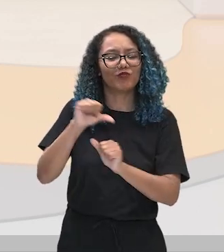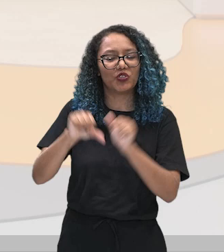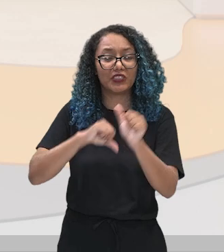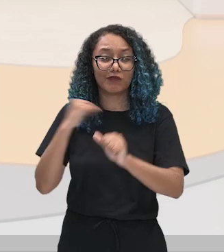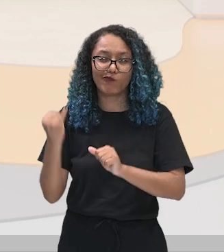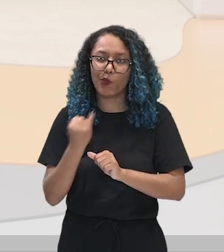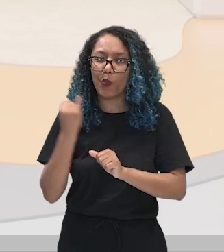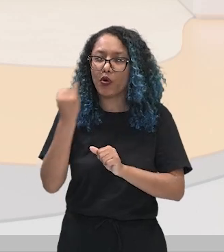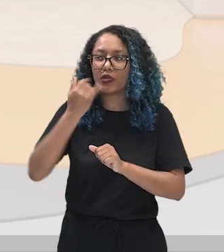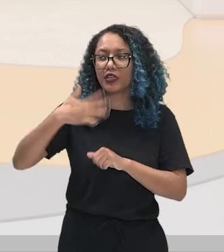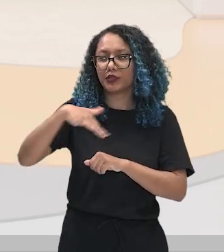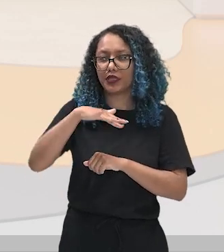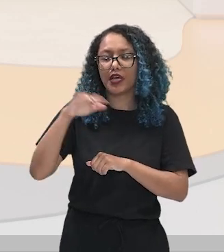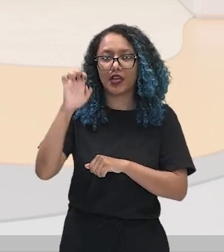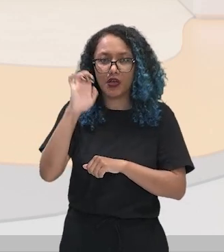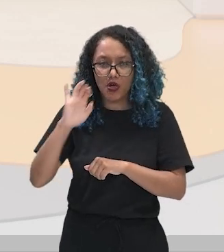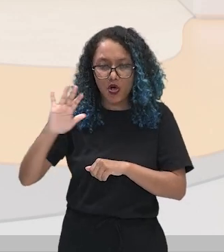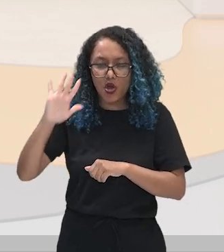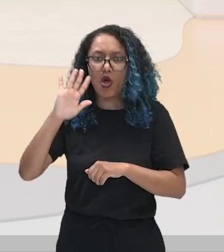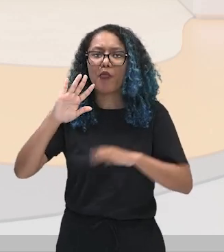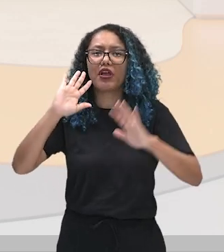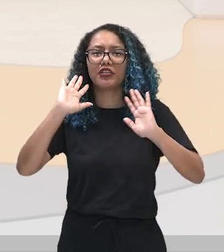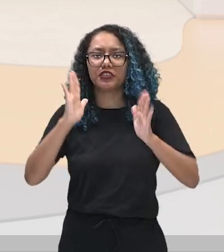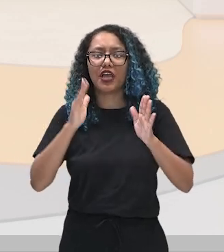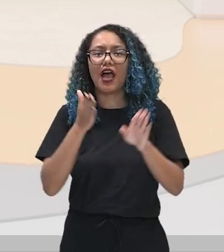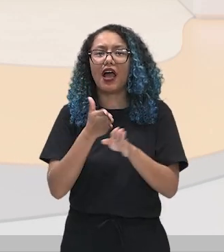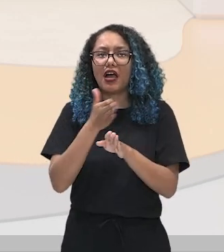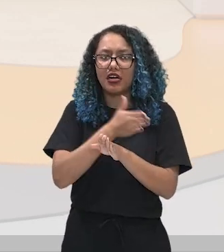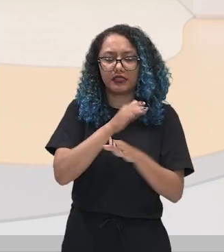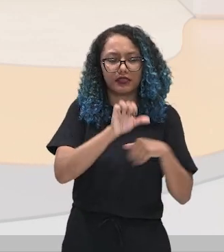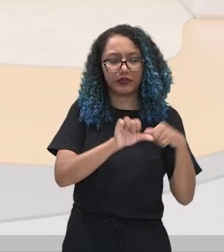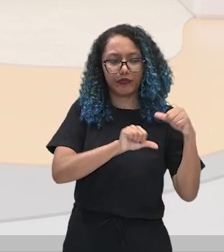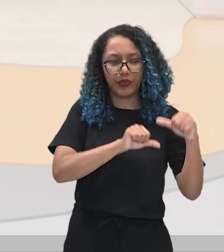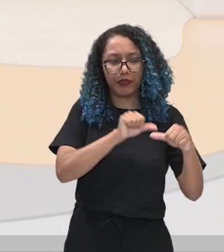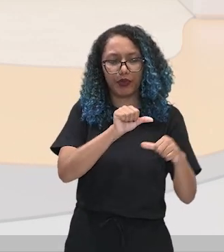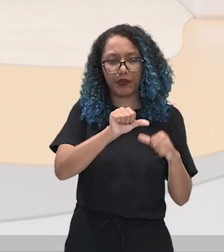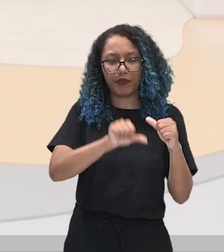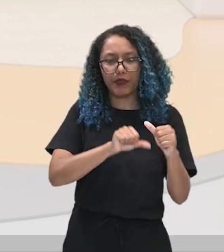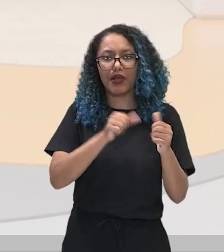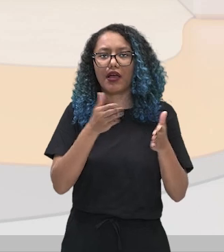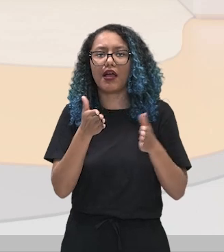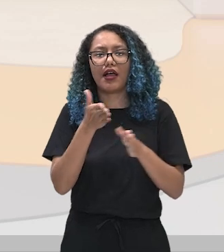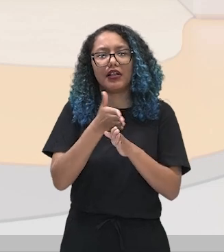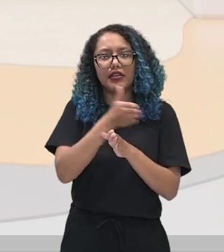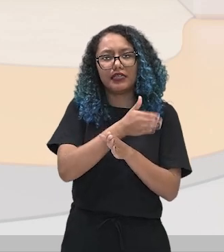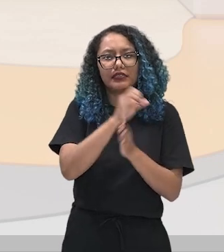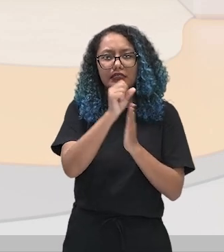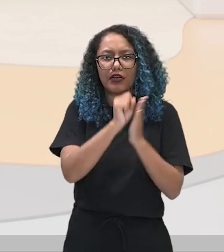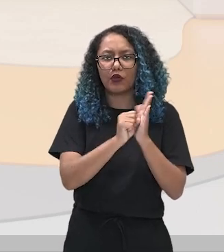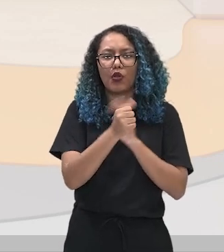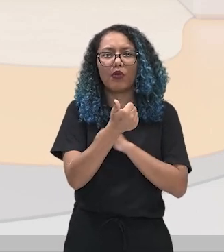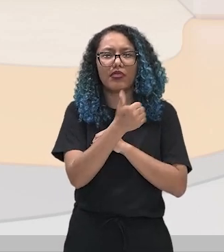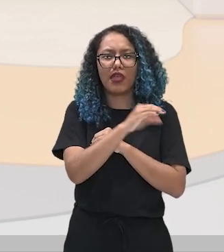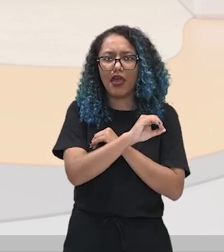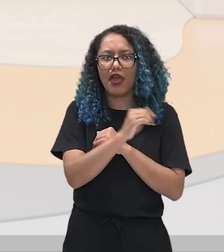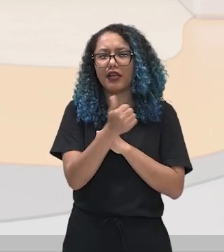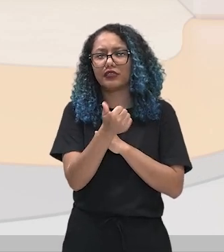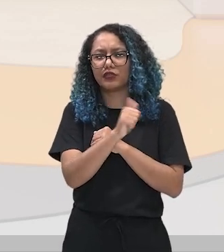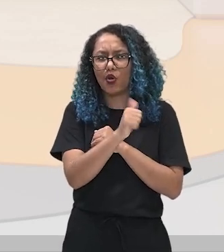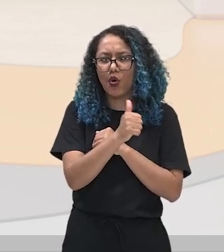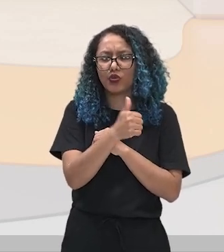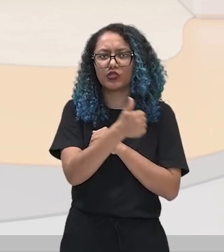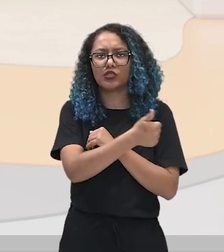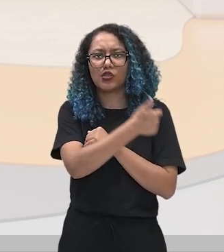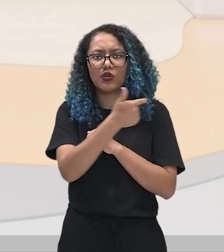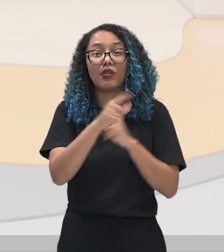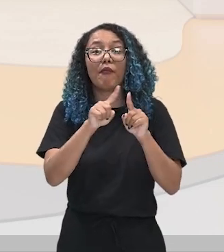Europa já está passando por um processo de transformação ali desde o século X, XI, XII, mas é no